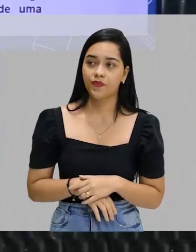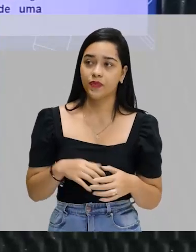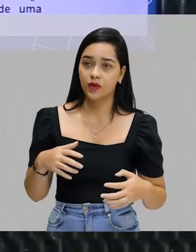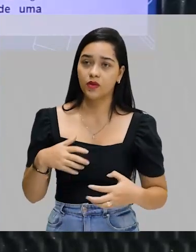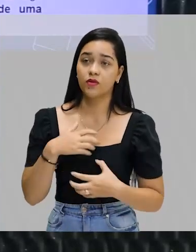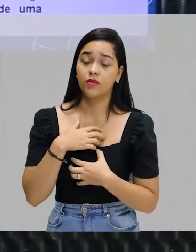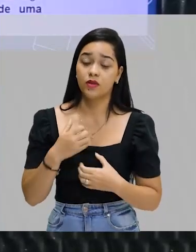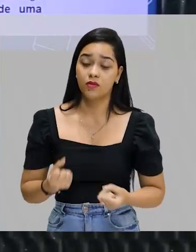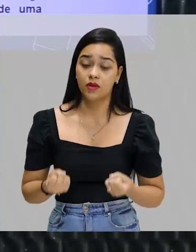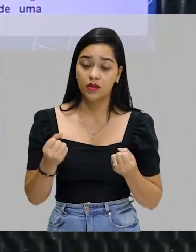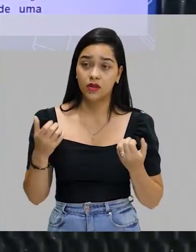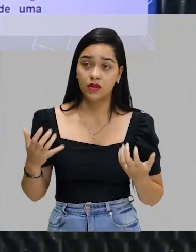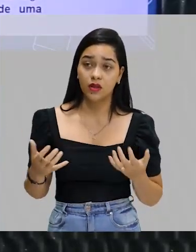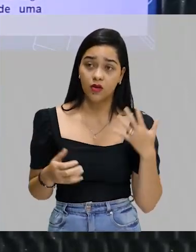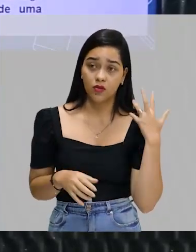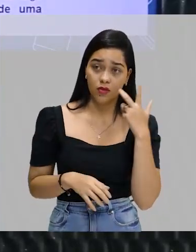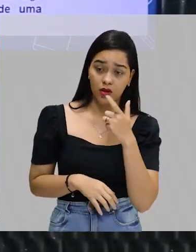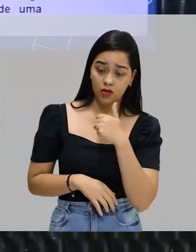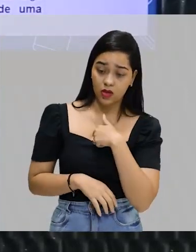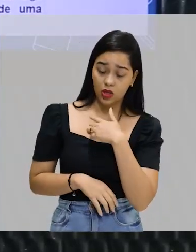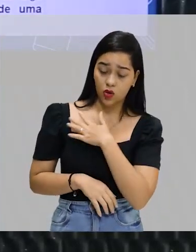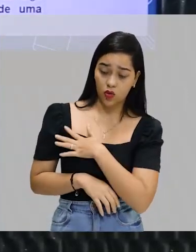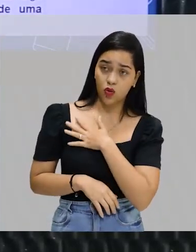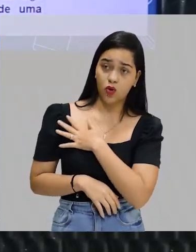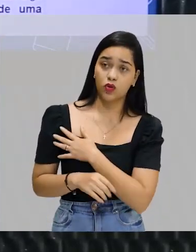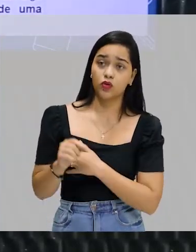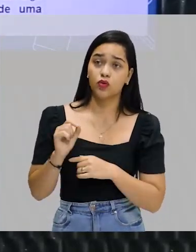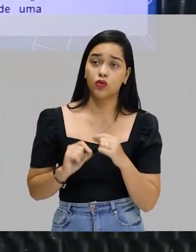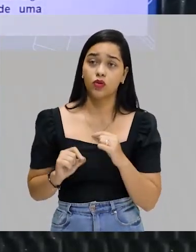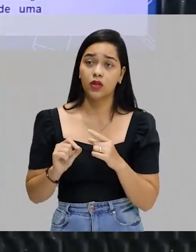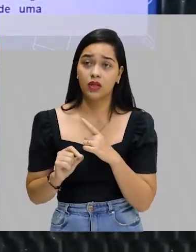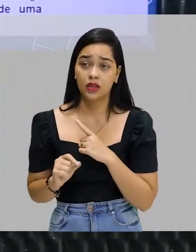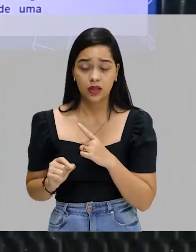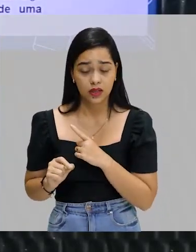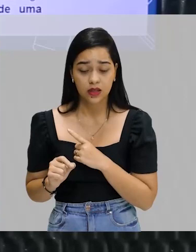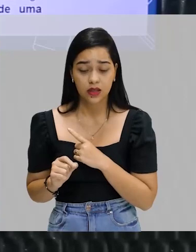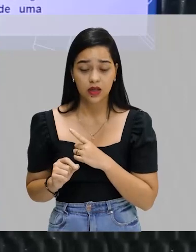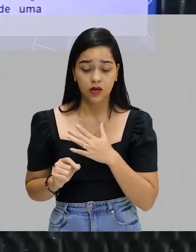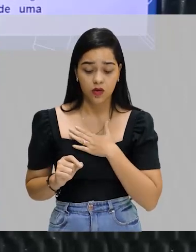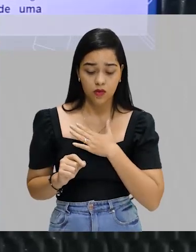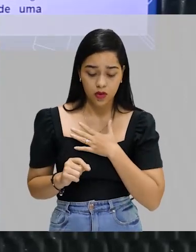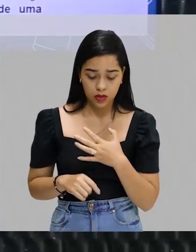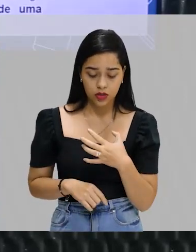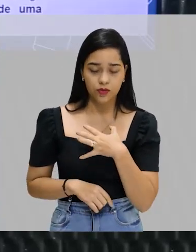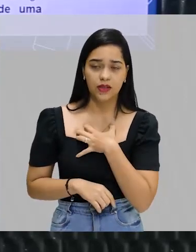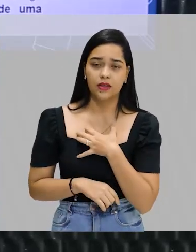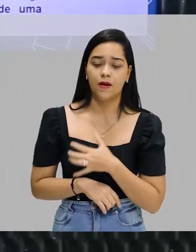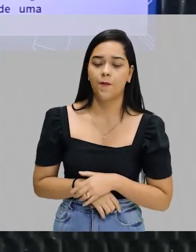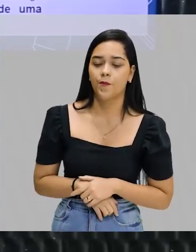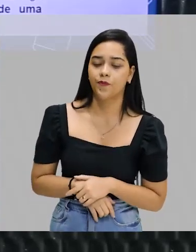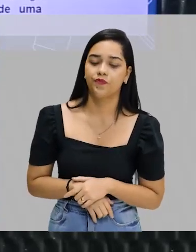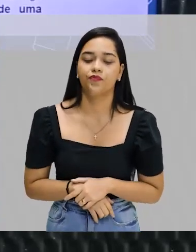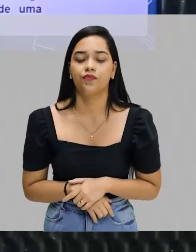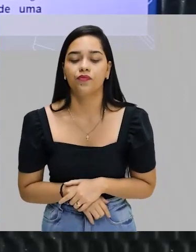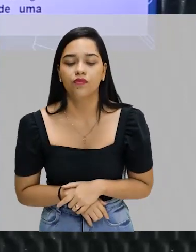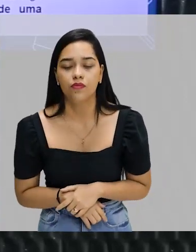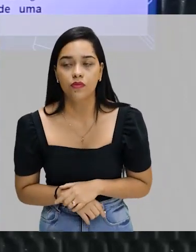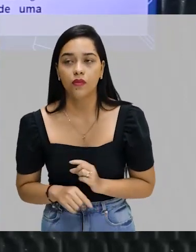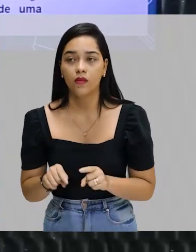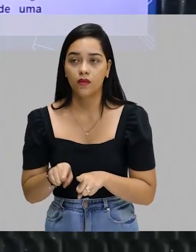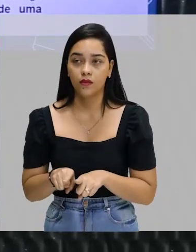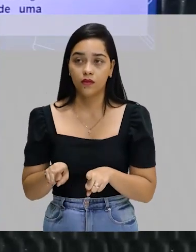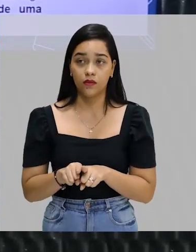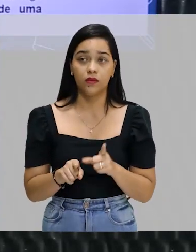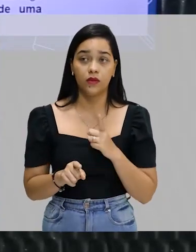sentimentos pesam. Então, o belo, o que me agrada, é aquilo que mexe diretamente com o meu sentimental. Hegel diz que a arte e o gosto,